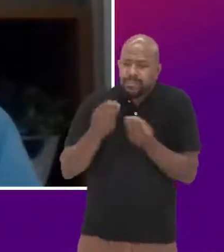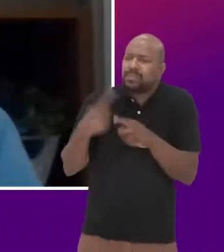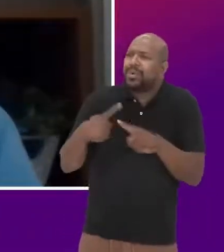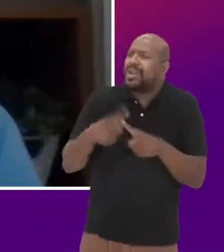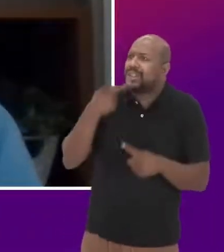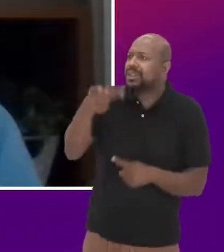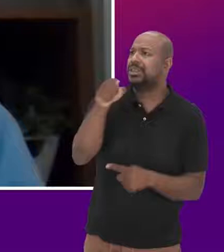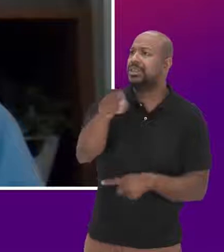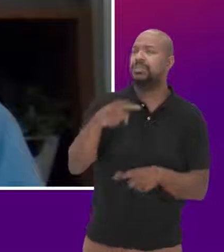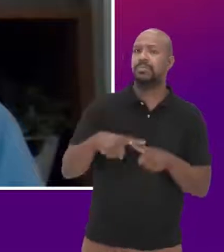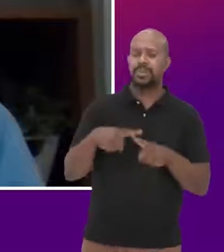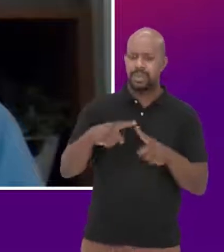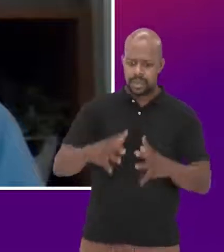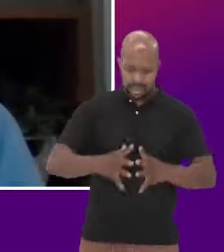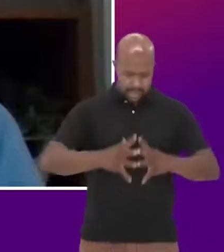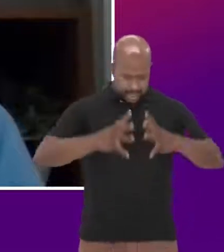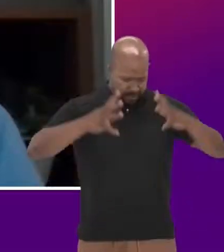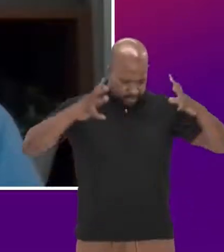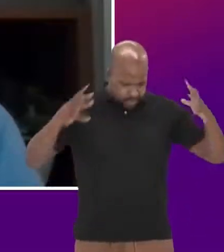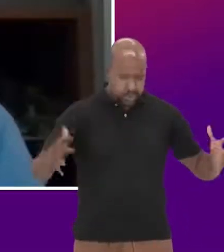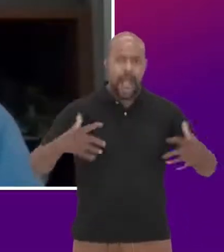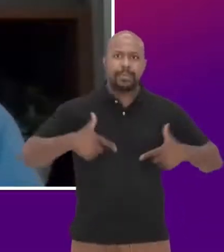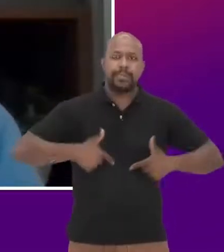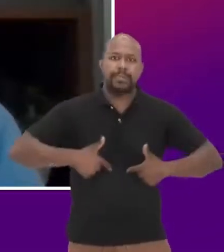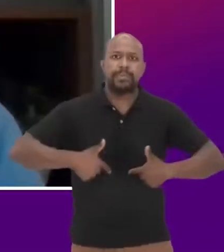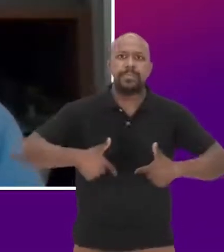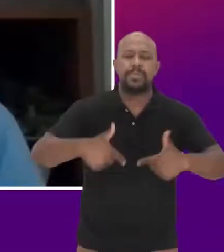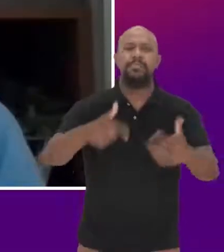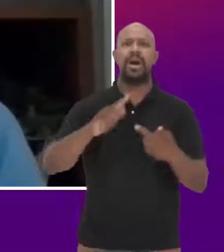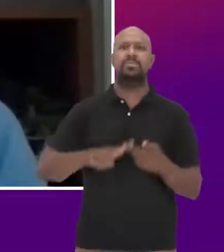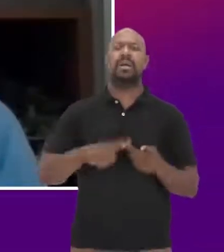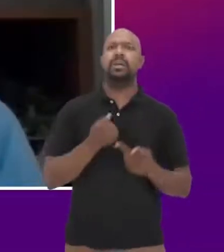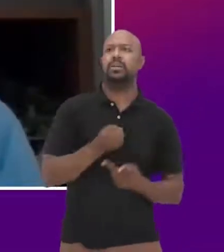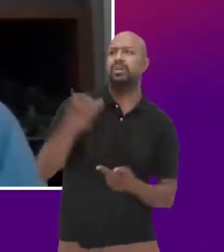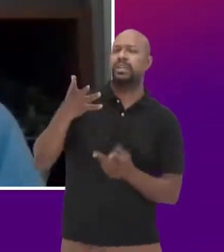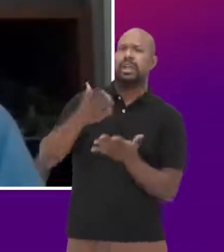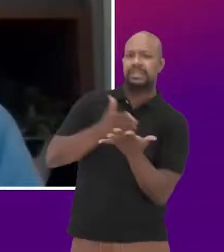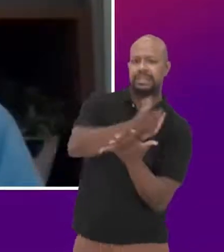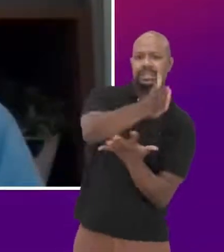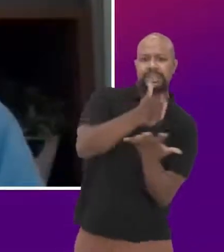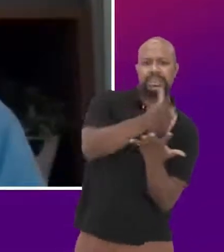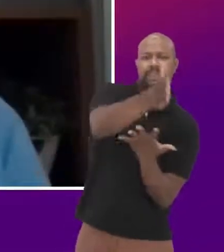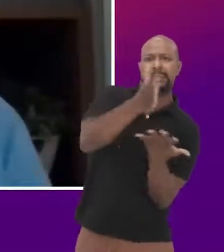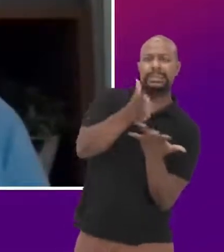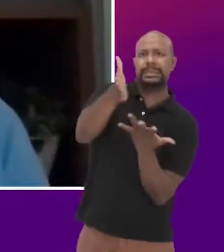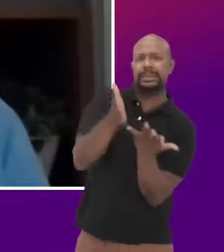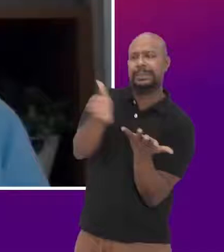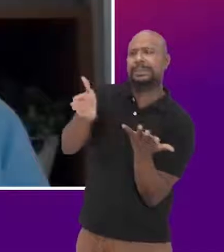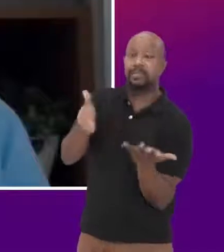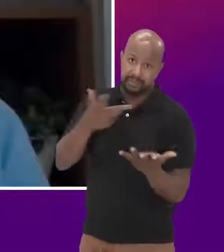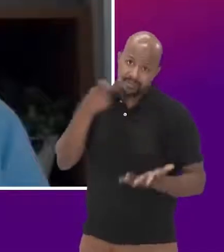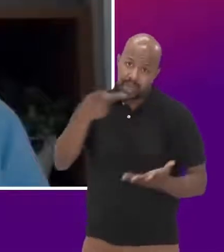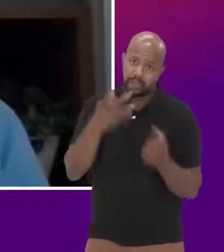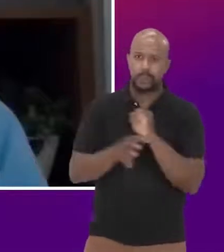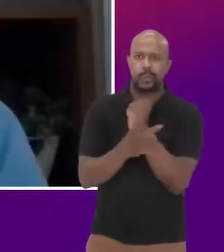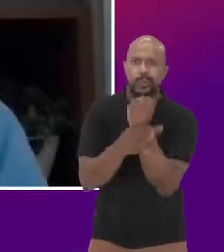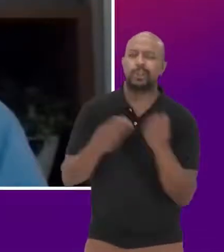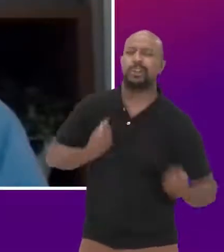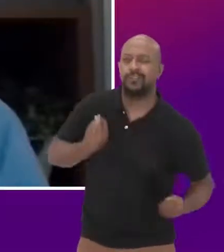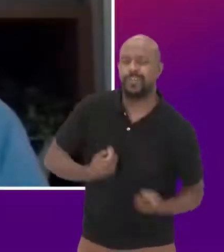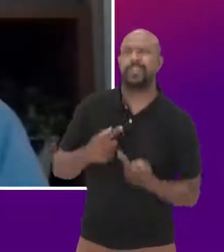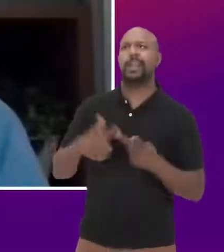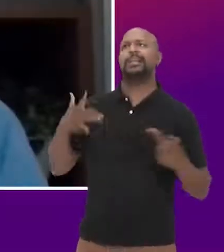isso? É uma amplitude de atuação, tem quantidade de segmentos que a gente abrange. A gente está falando de seguros de